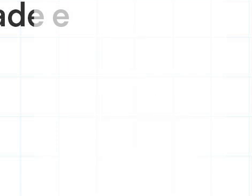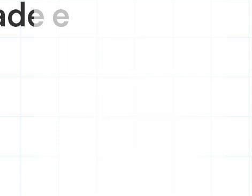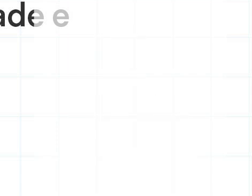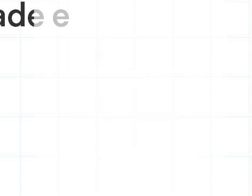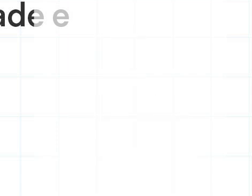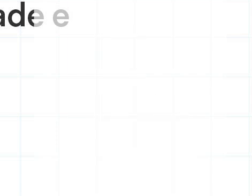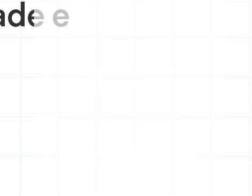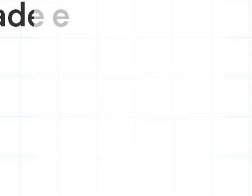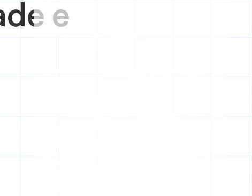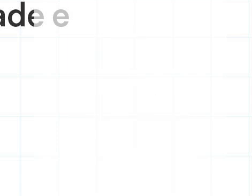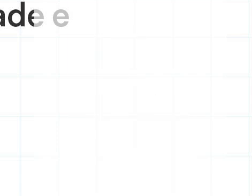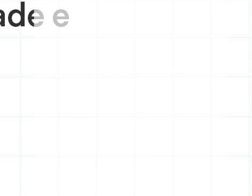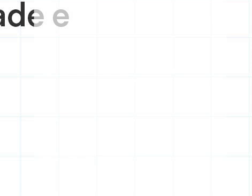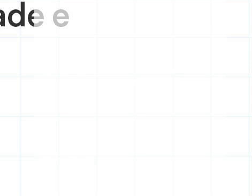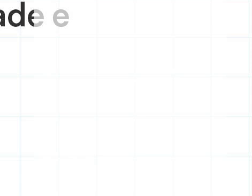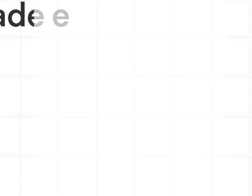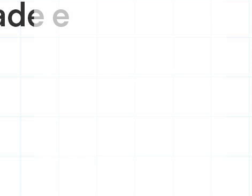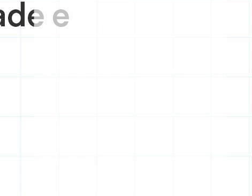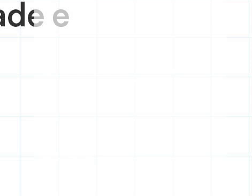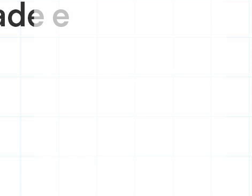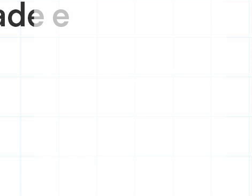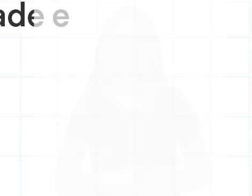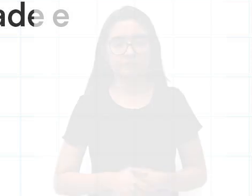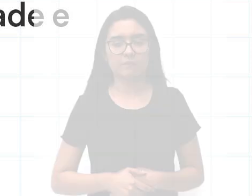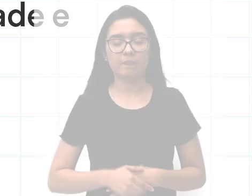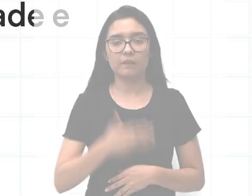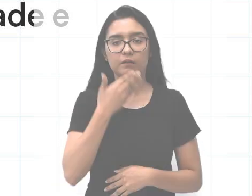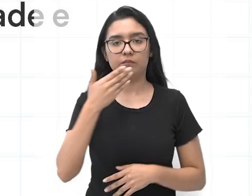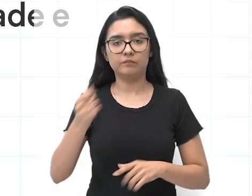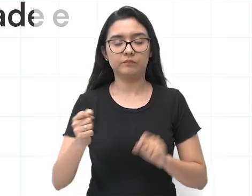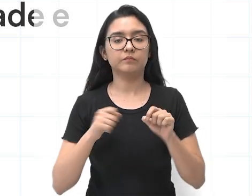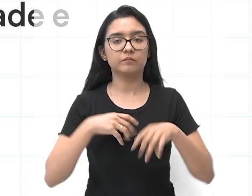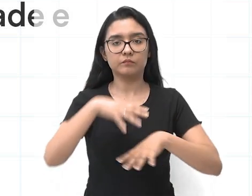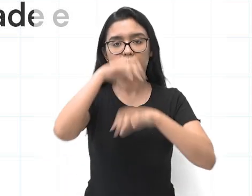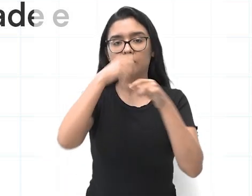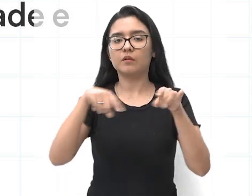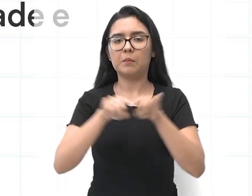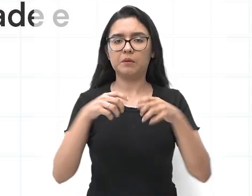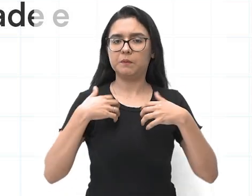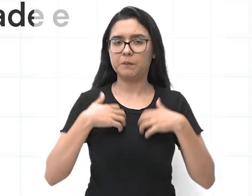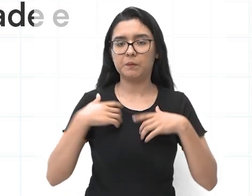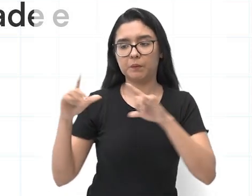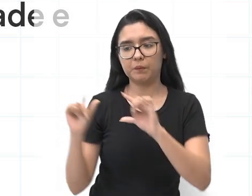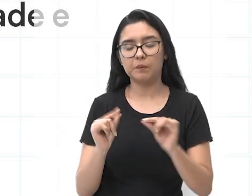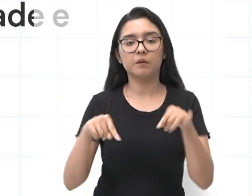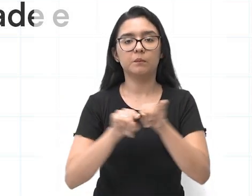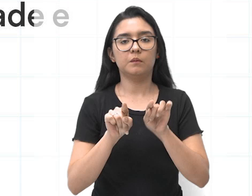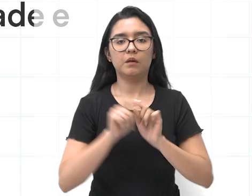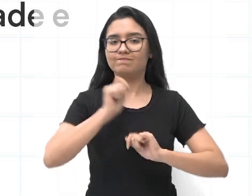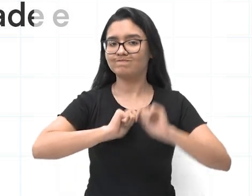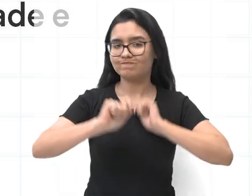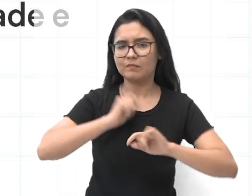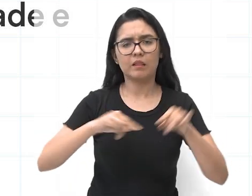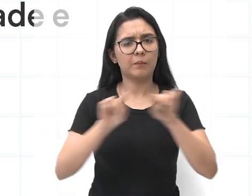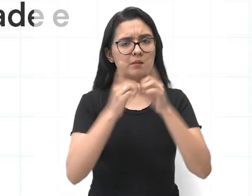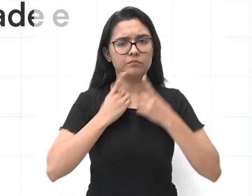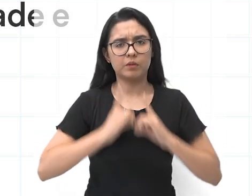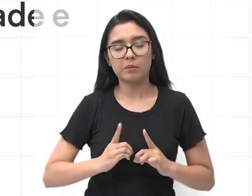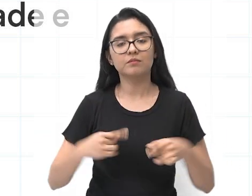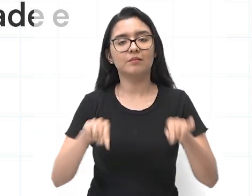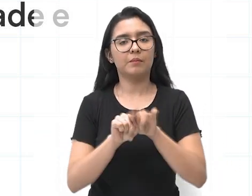água e, ao mesmo tempo, flexibilidade para enfrentar a resistência dela. Os braços devem ser